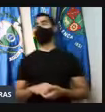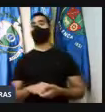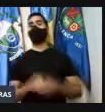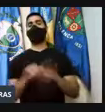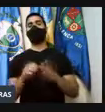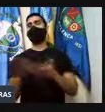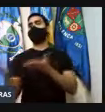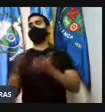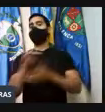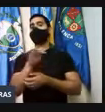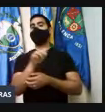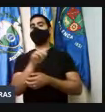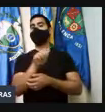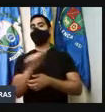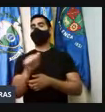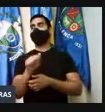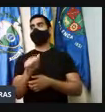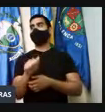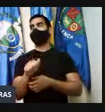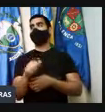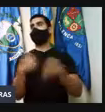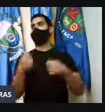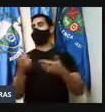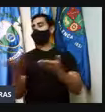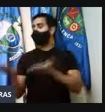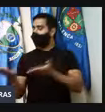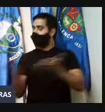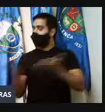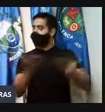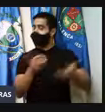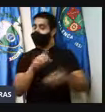FAA teria que ser convite.